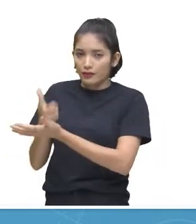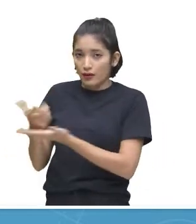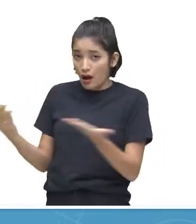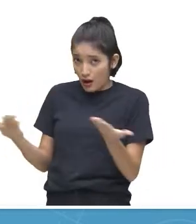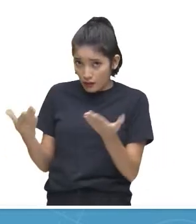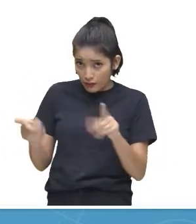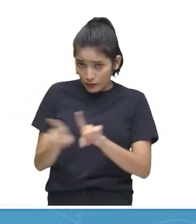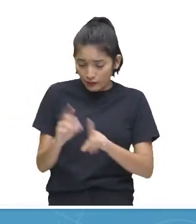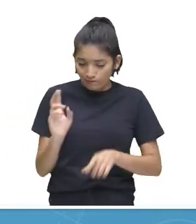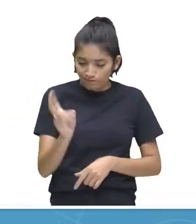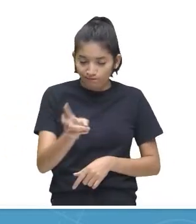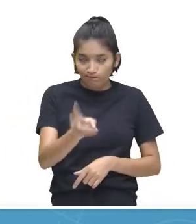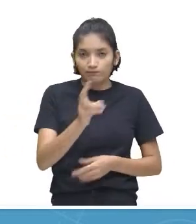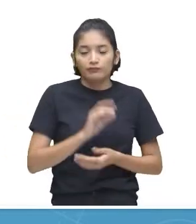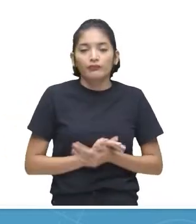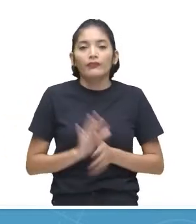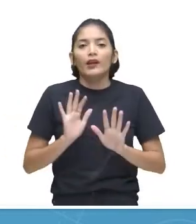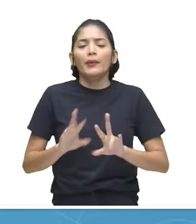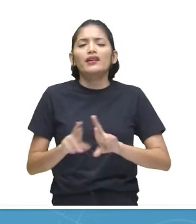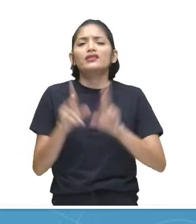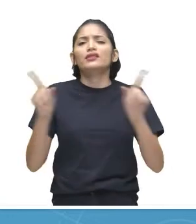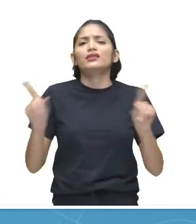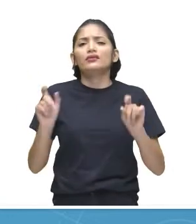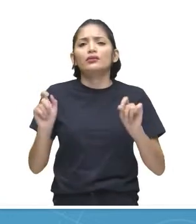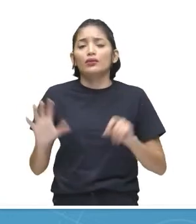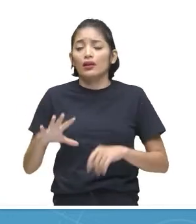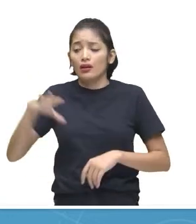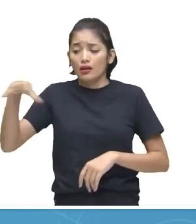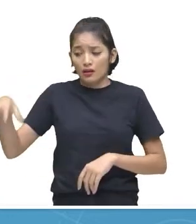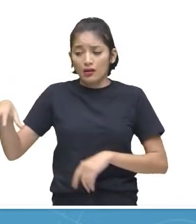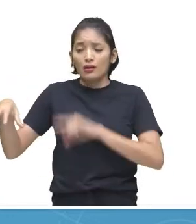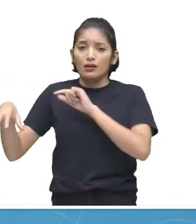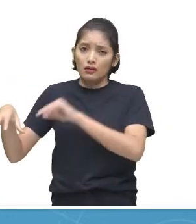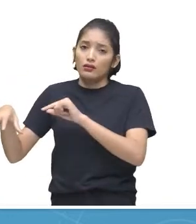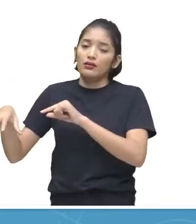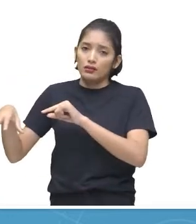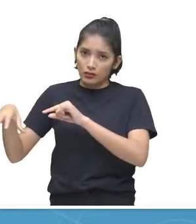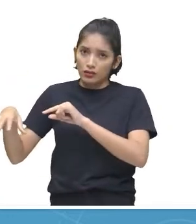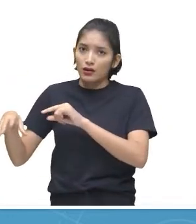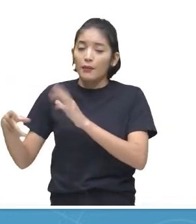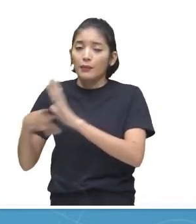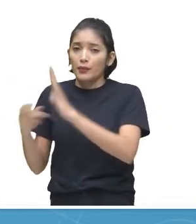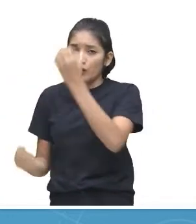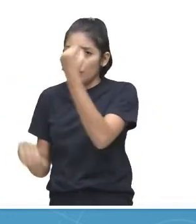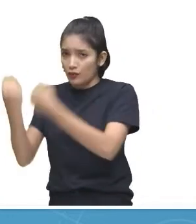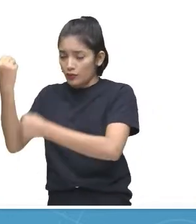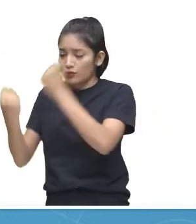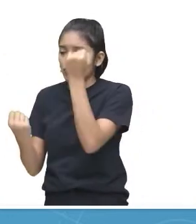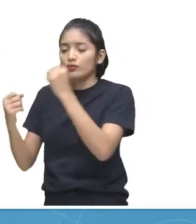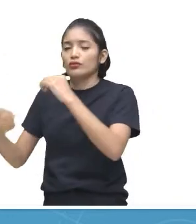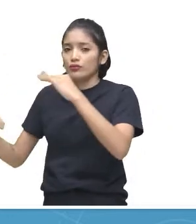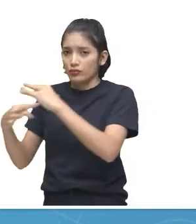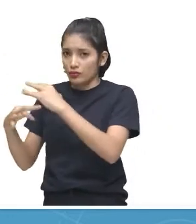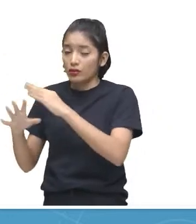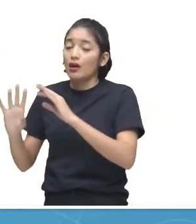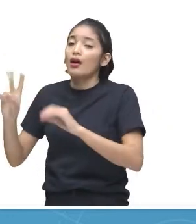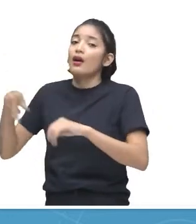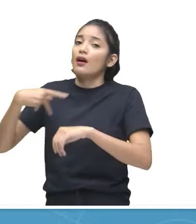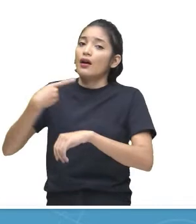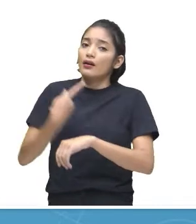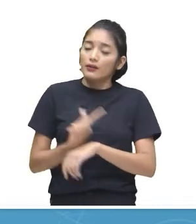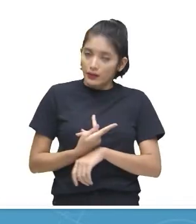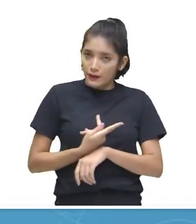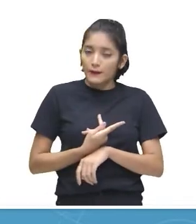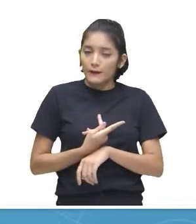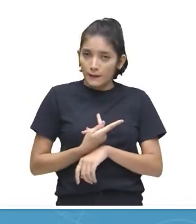de hoje. Então a diferença principal é que as metrópoles passaram a ser industrializadas e, por consequência, mais,